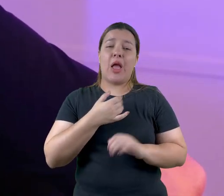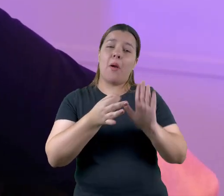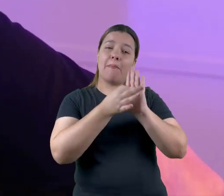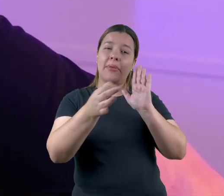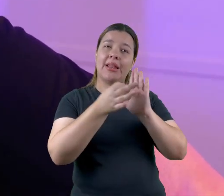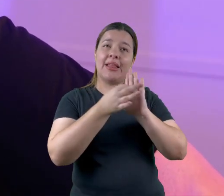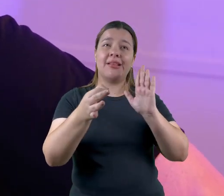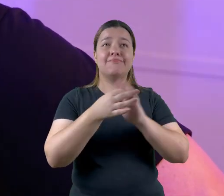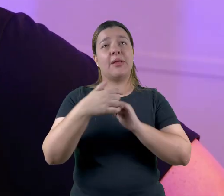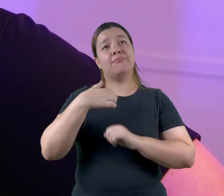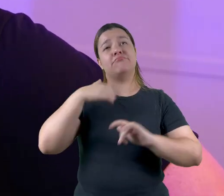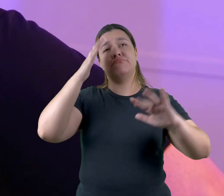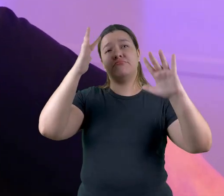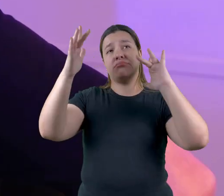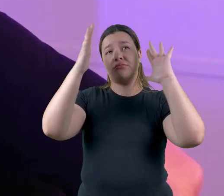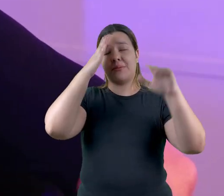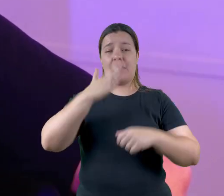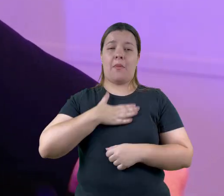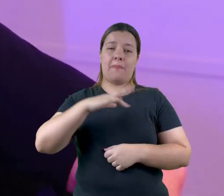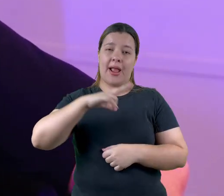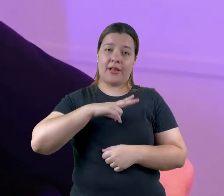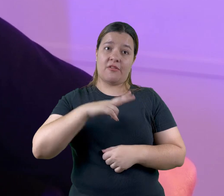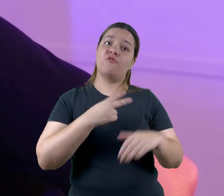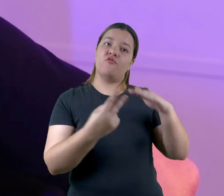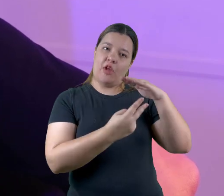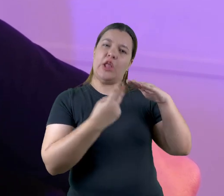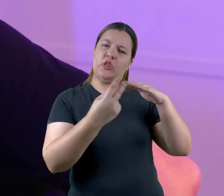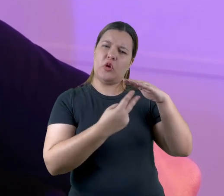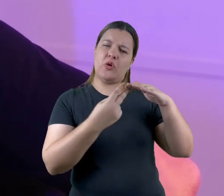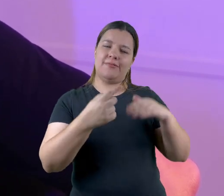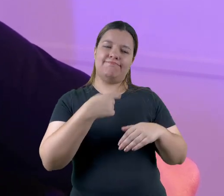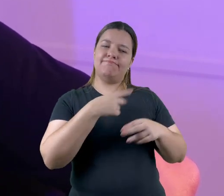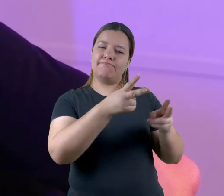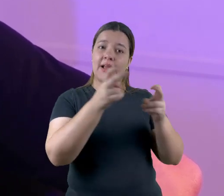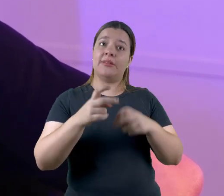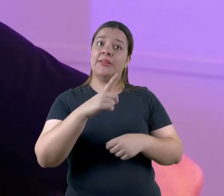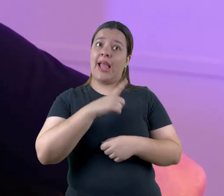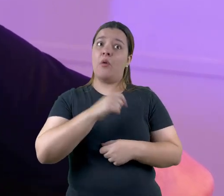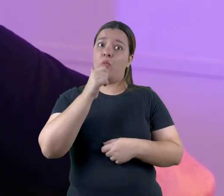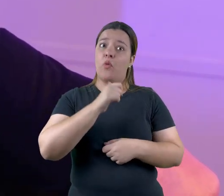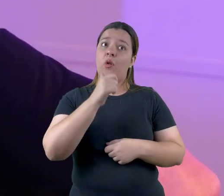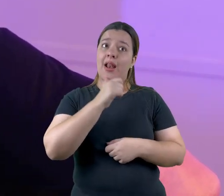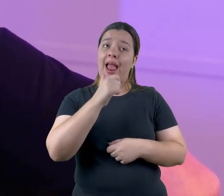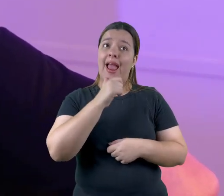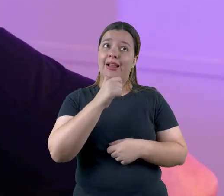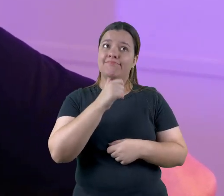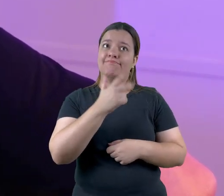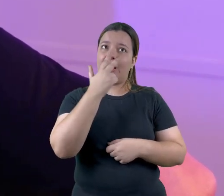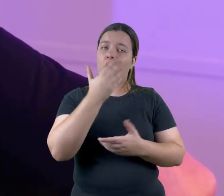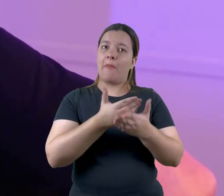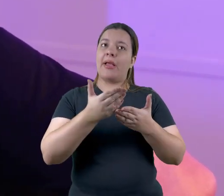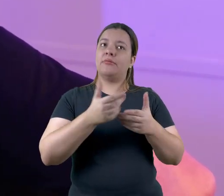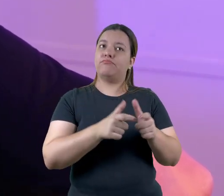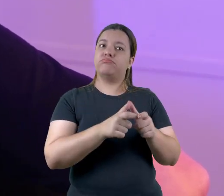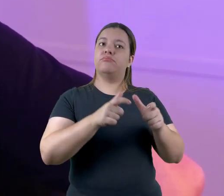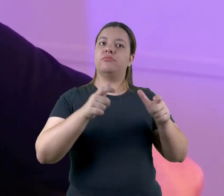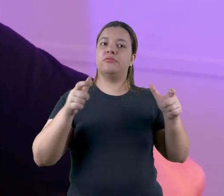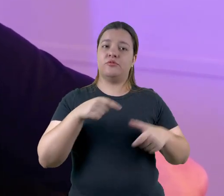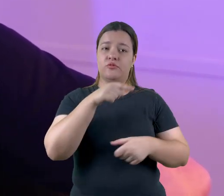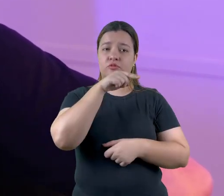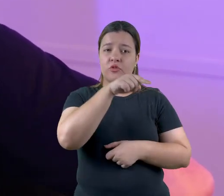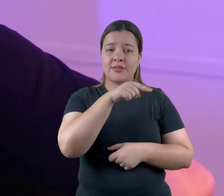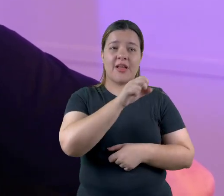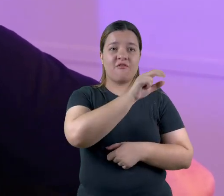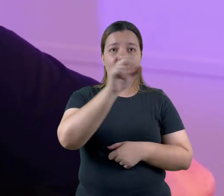impressão que é uma impressão pessoal né que o venturos realmente é uma das empresas que mais tem mulheres que eu trabalhei né